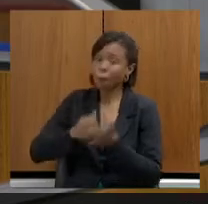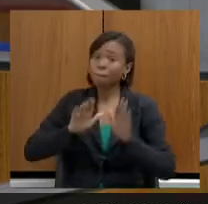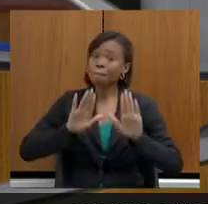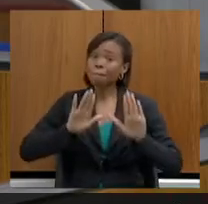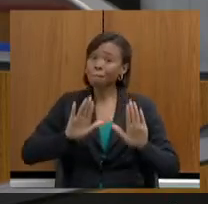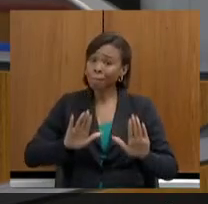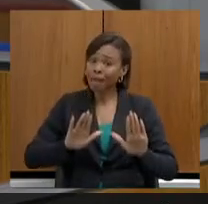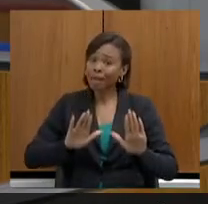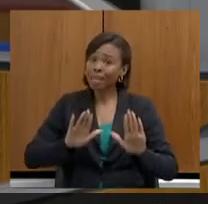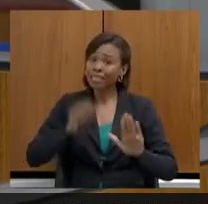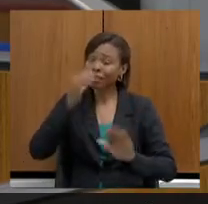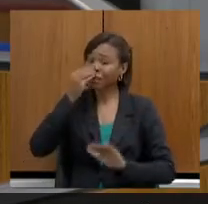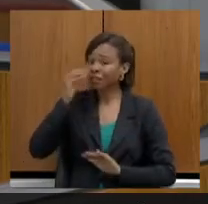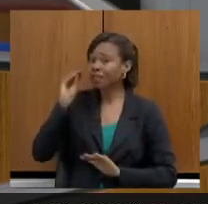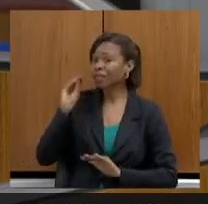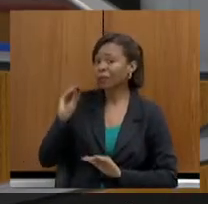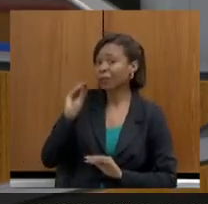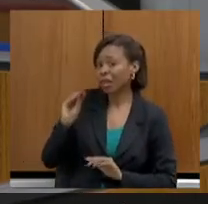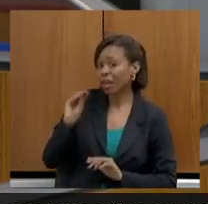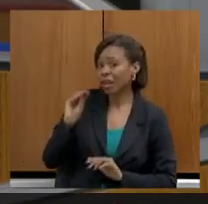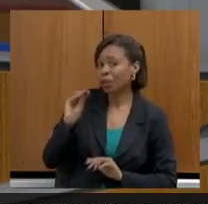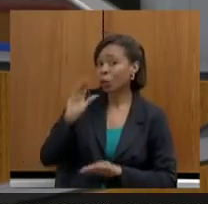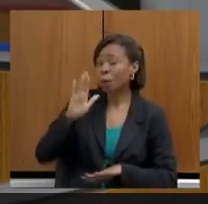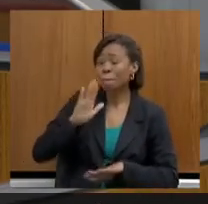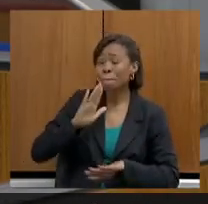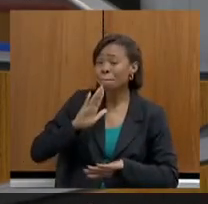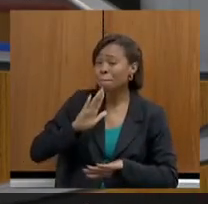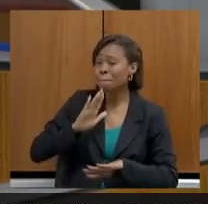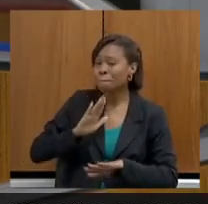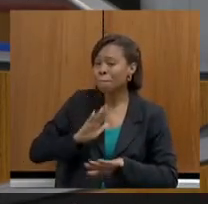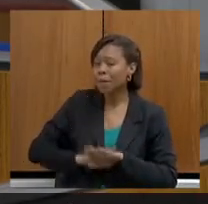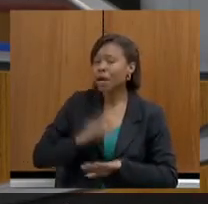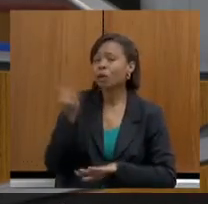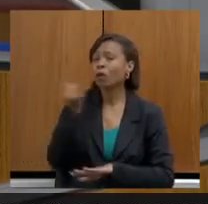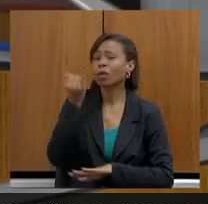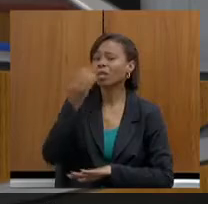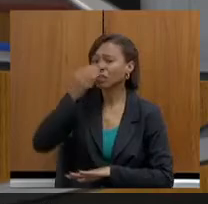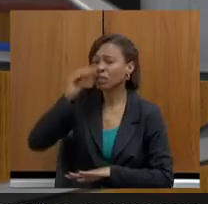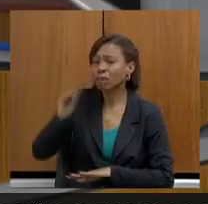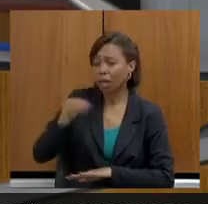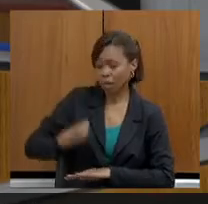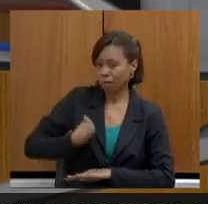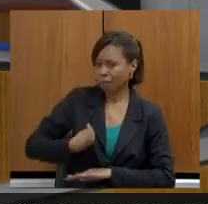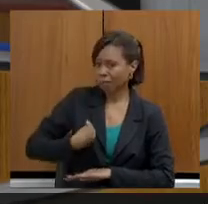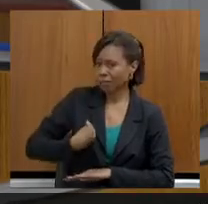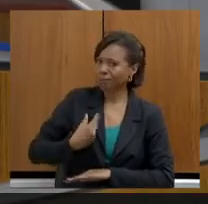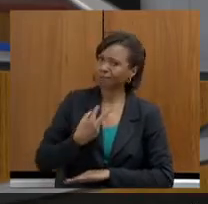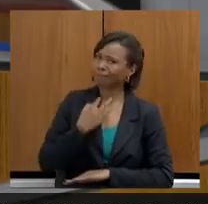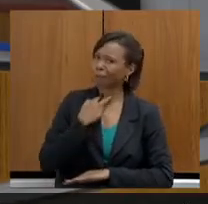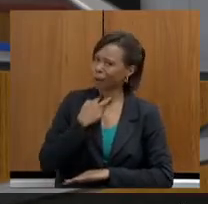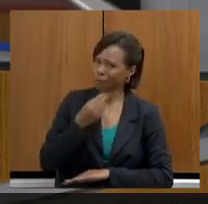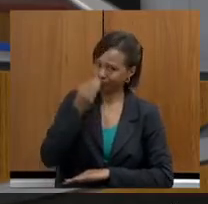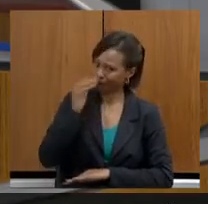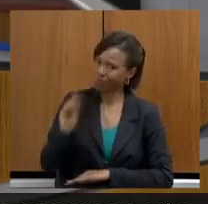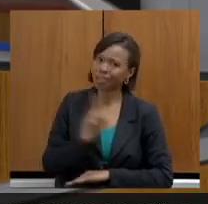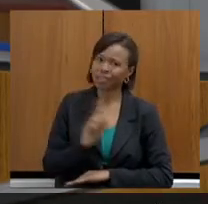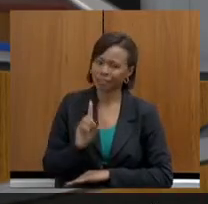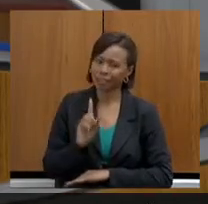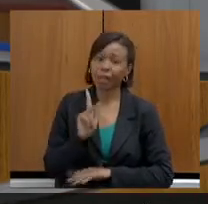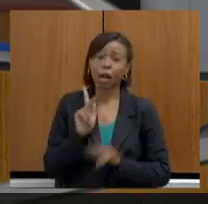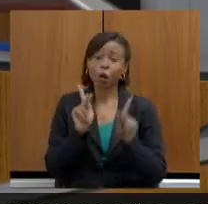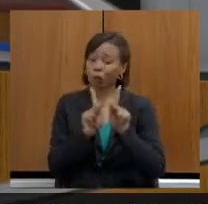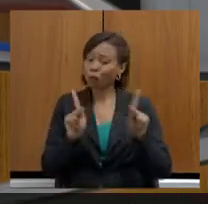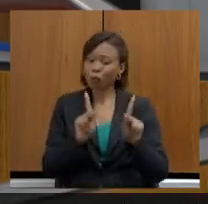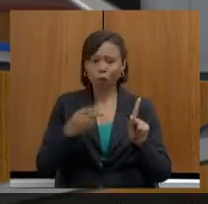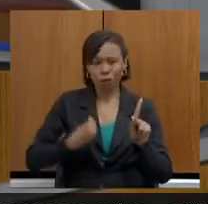não pode fugir do ponto mais importante tudo isso que é a vida é a vida a vida dos